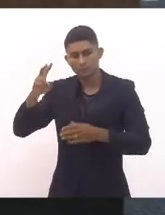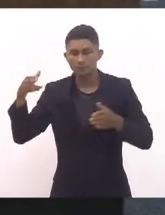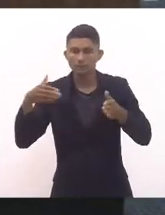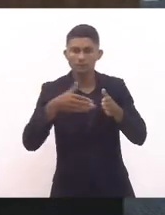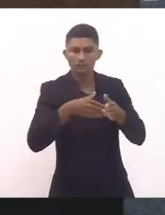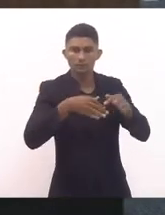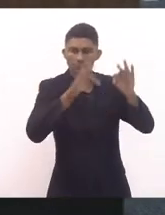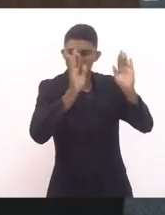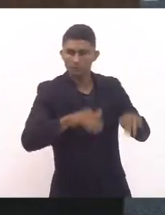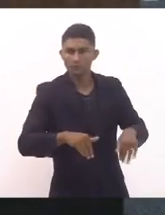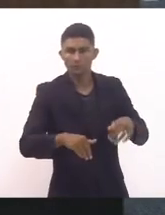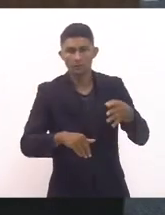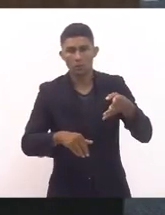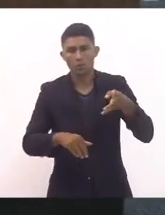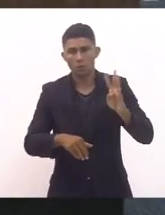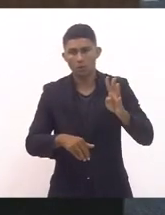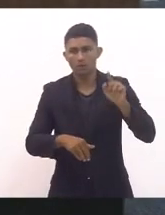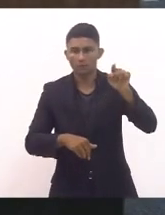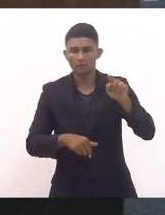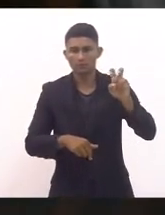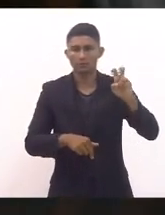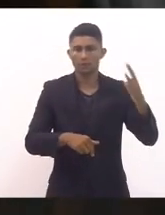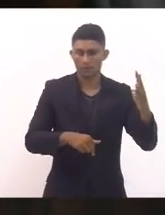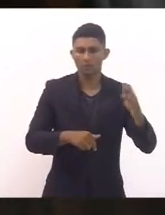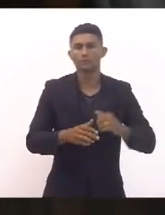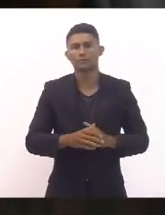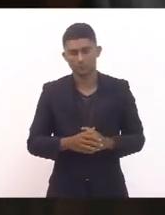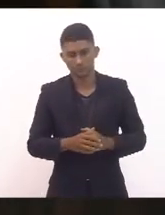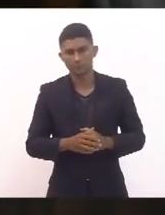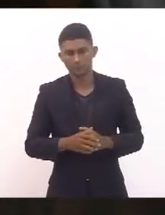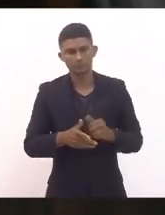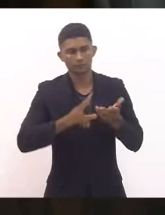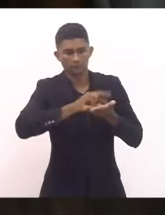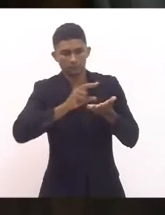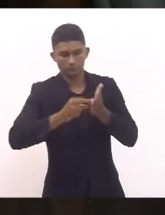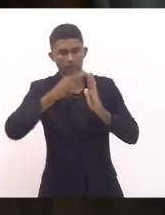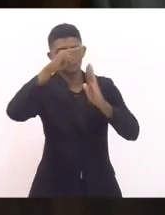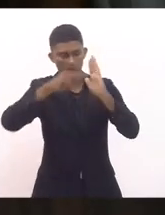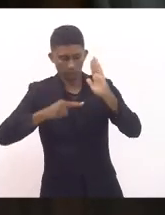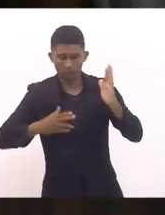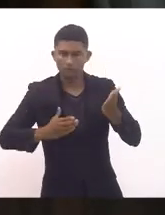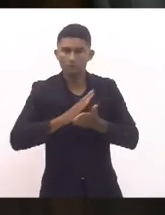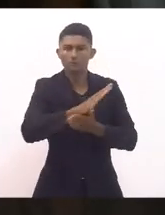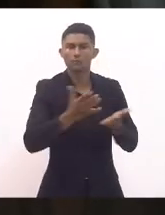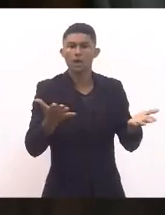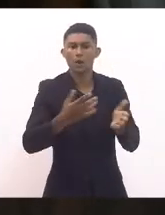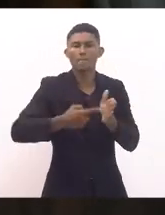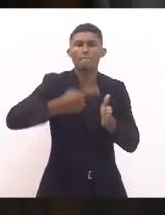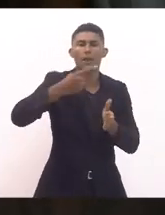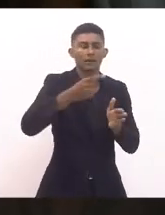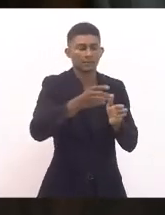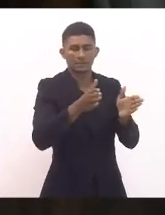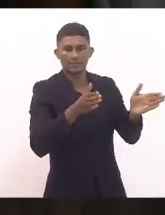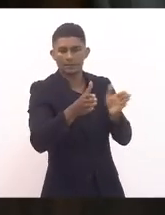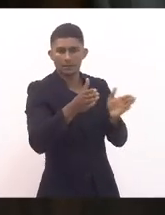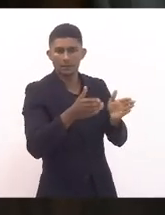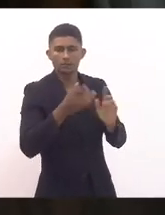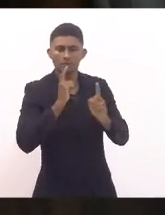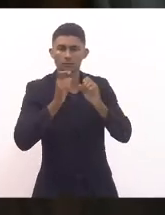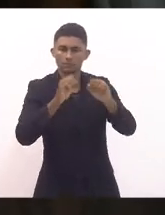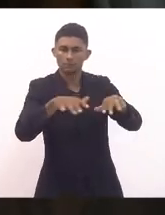às 16 horas e 54 minutos. Lida e aprovada a ata, passa-se a primeira sessão extraordinária da ordem do